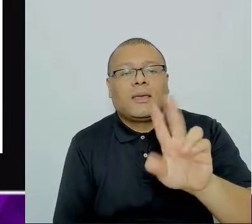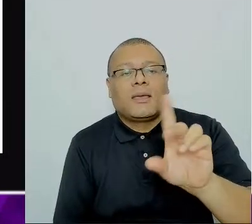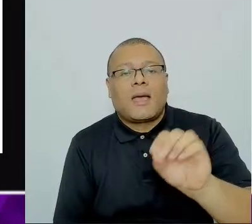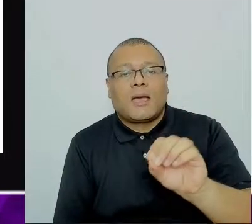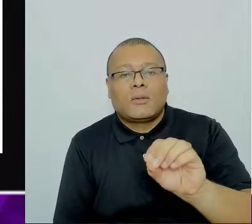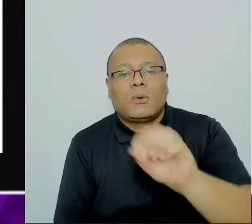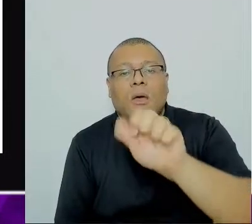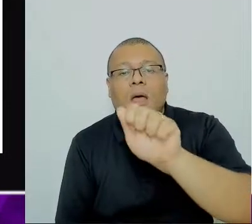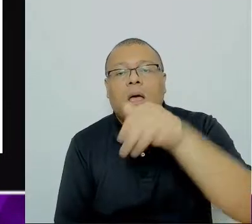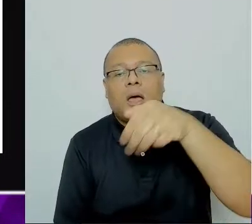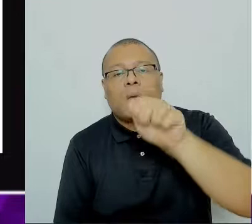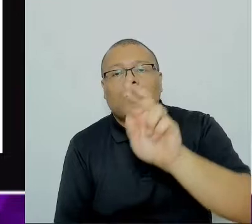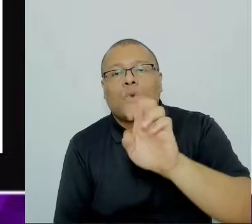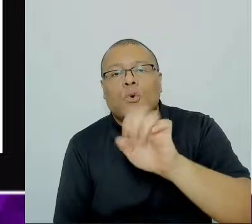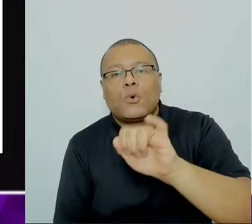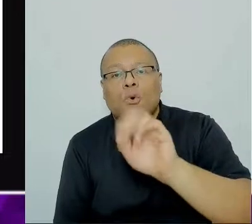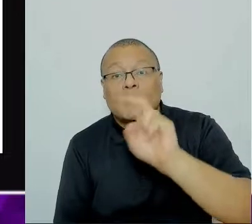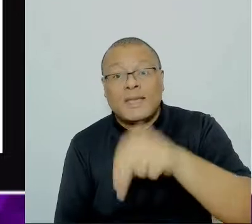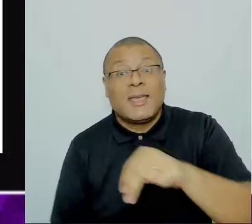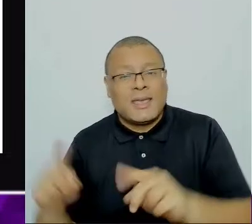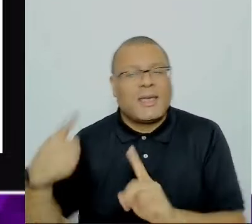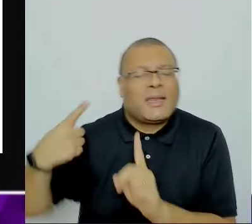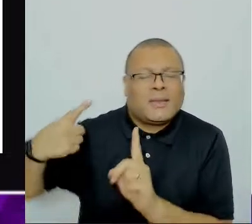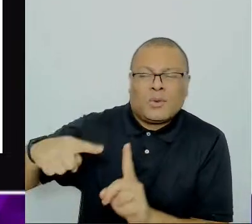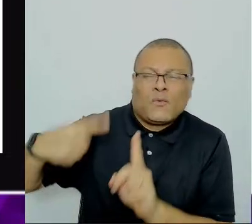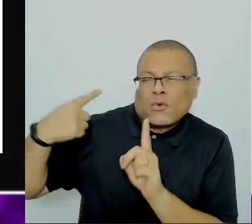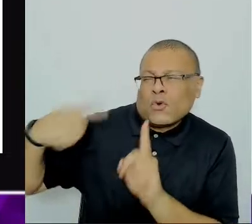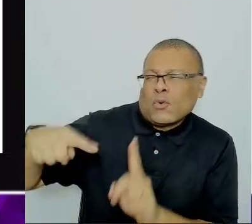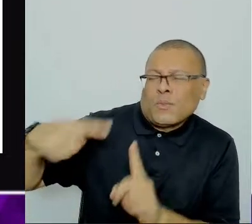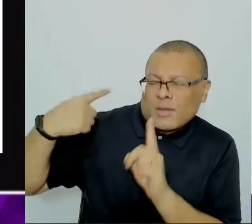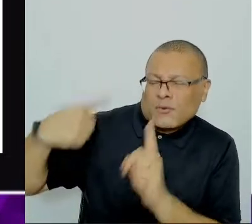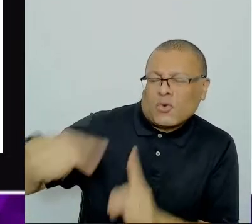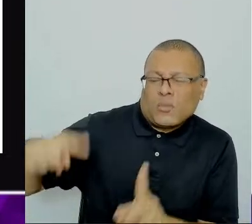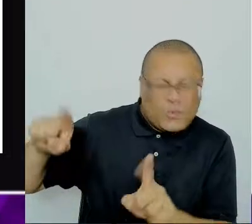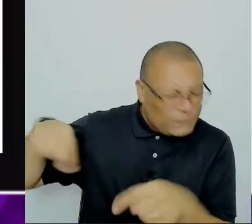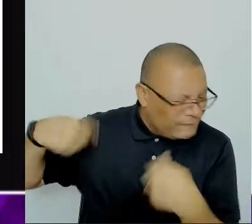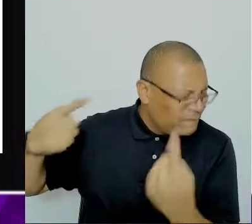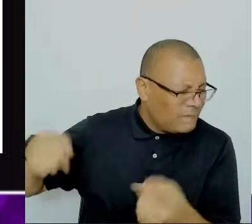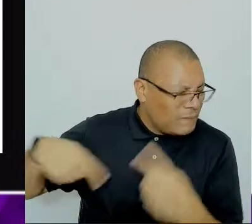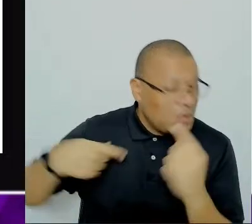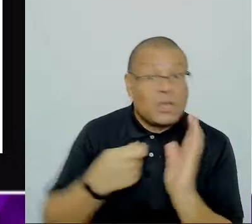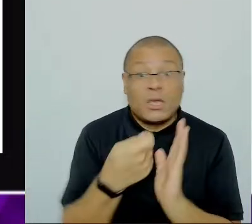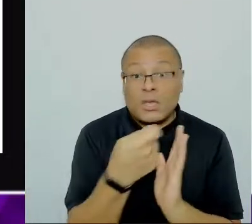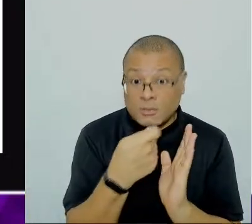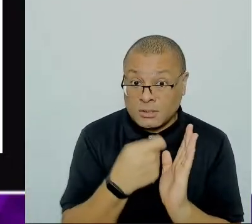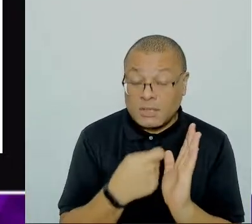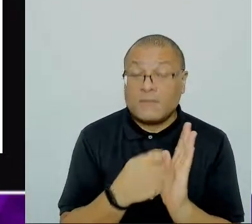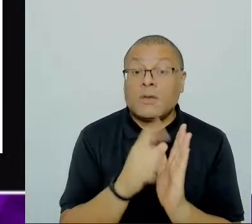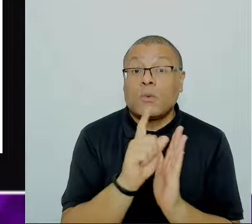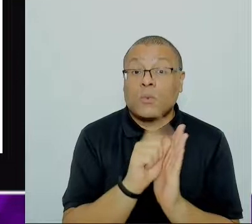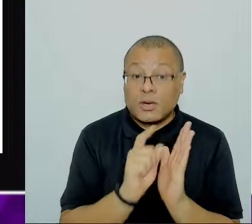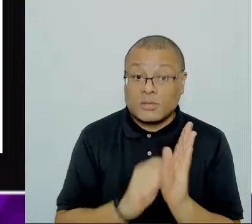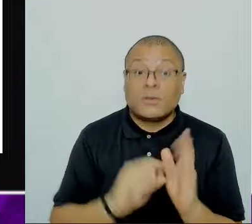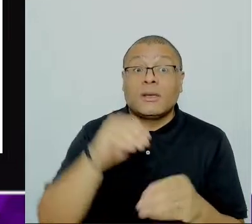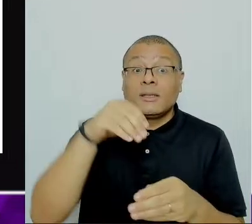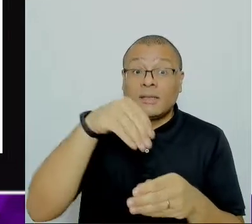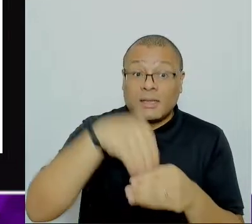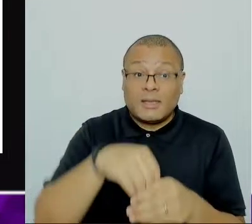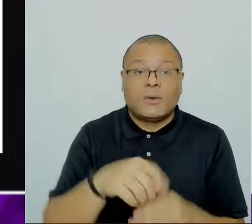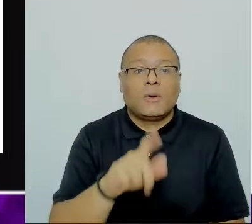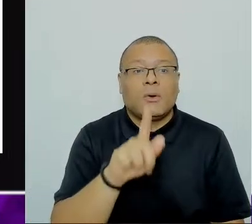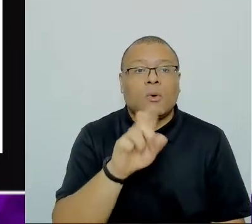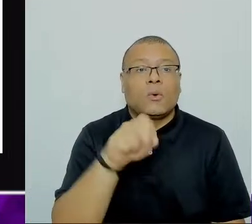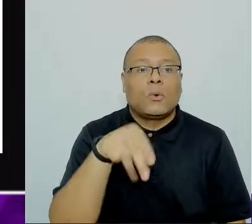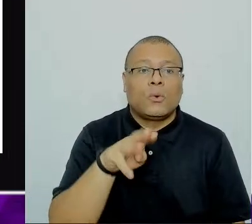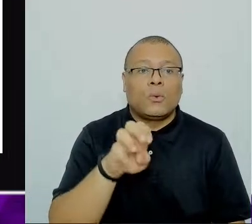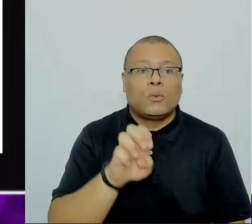ele provocou muito dessa questão no Open Everything. Eu escrevi esse artigo que está dentro da GoNew, e nisso